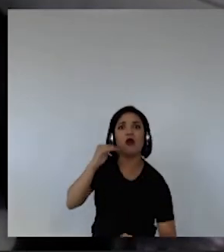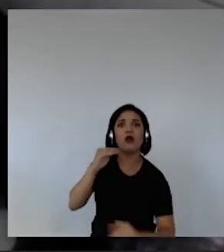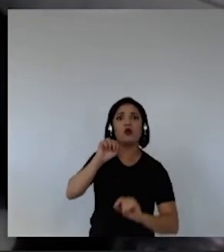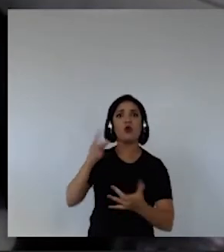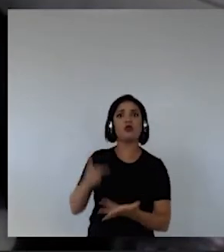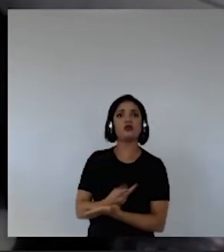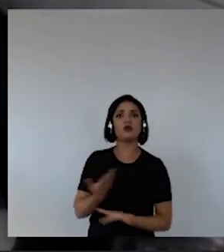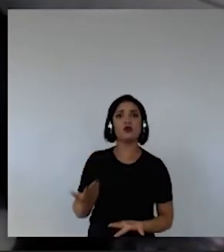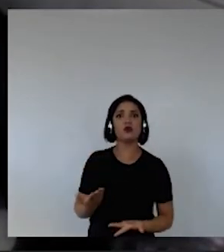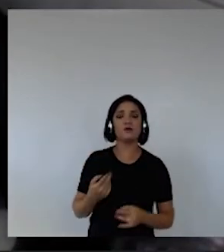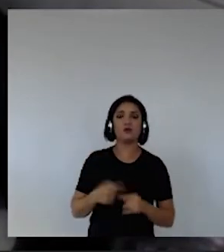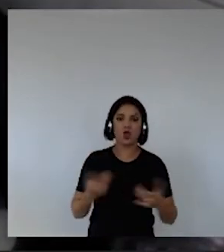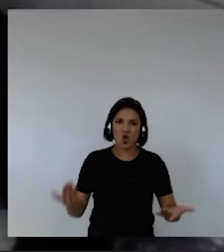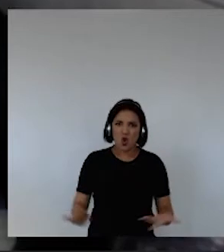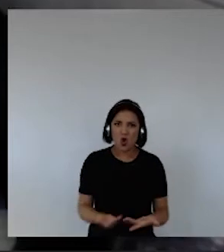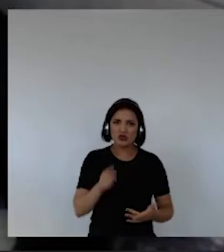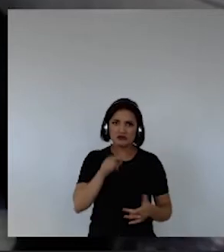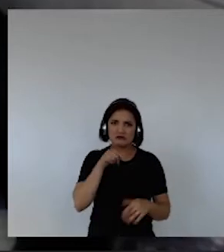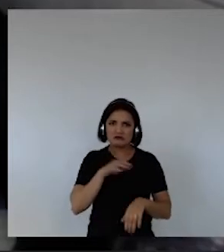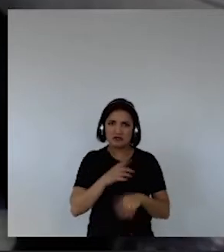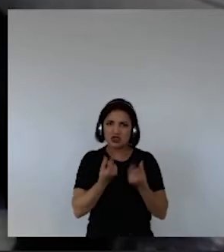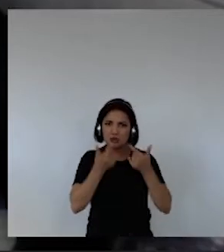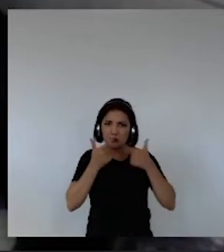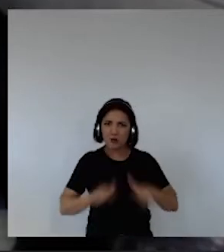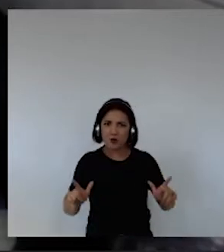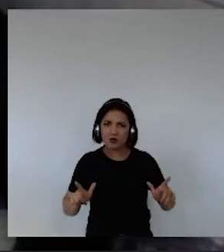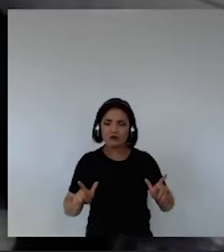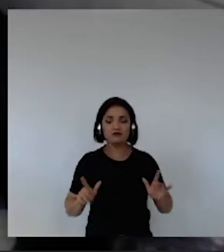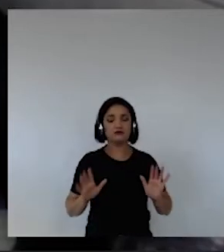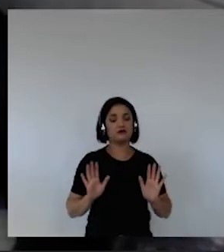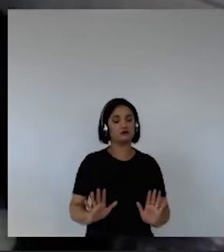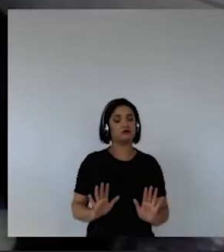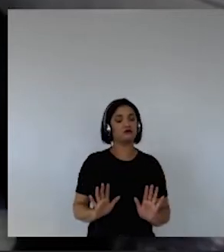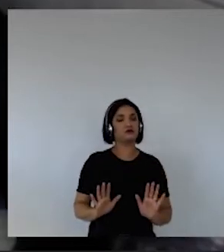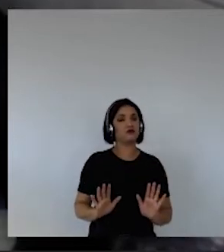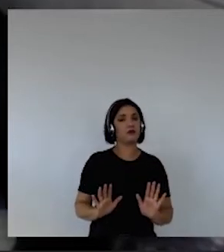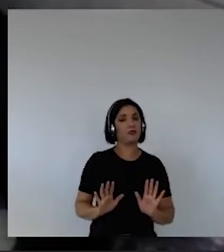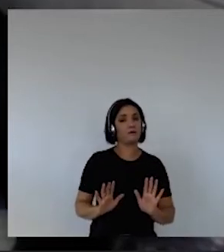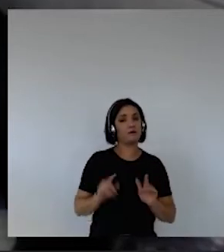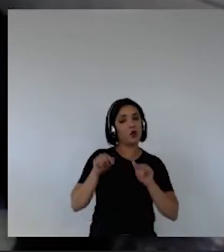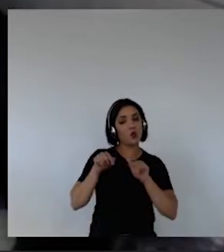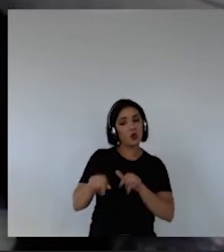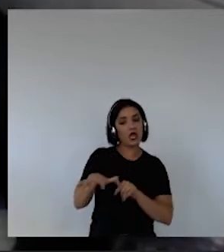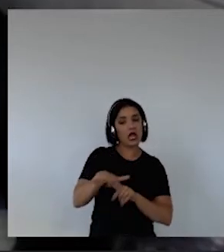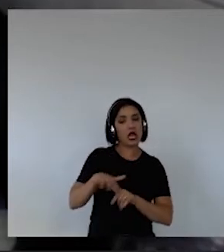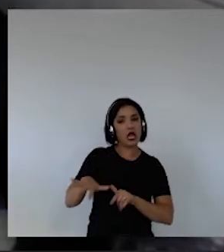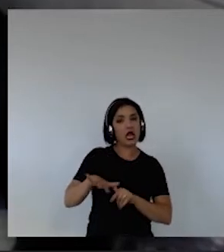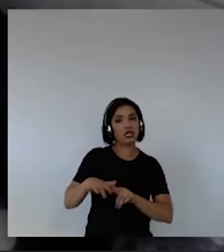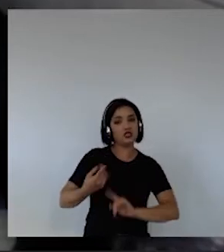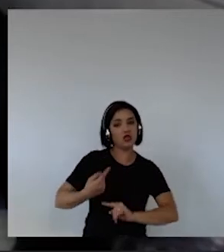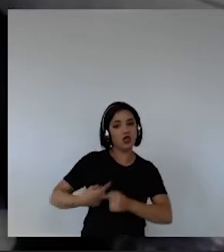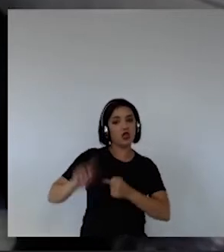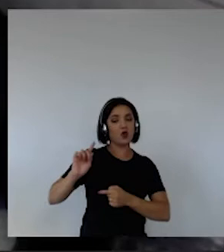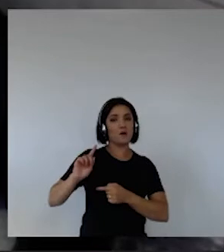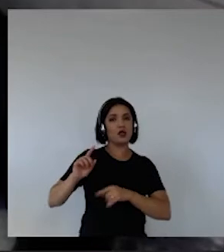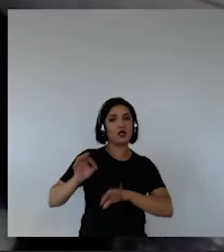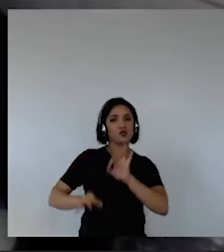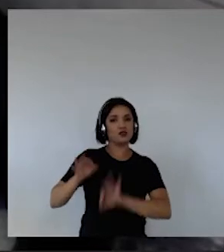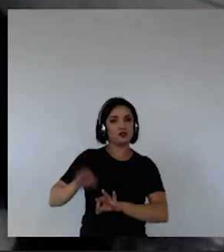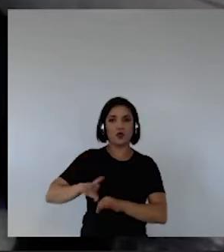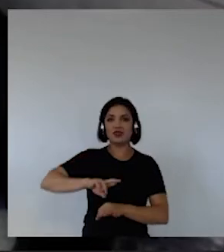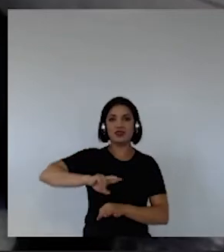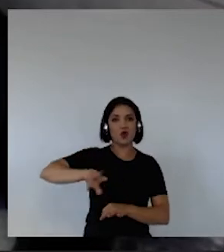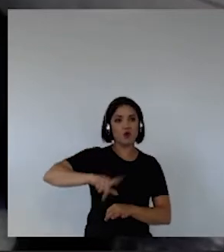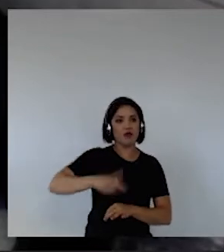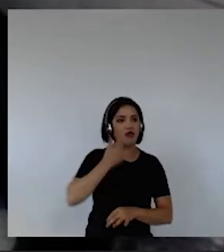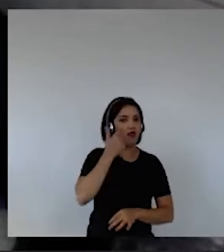desproporcional? Porque você hoje está em dificuldade? Repito, recuperação judicial é o seu caminho, não é revisional, não é ação